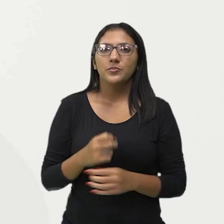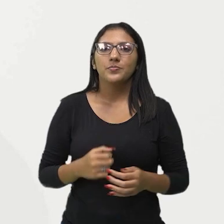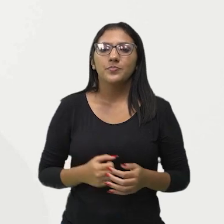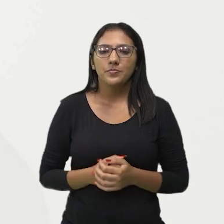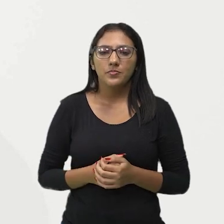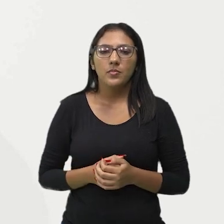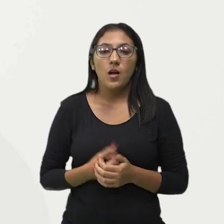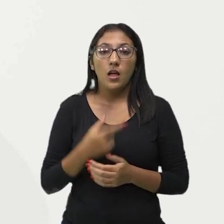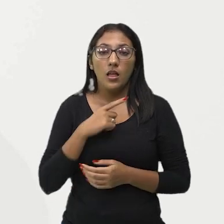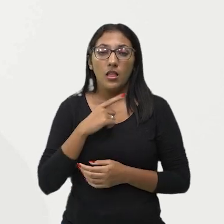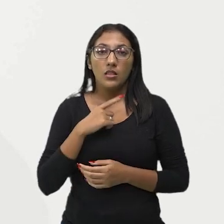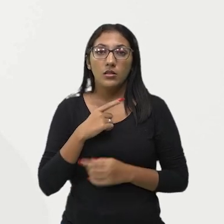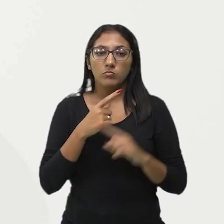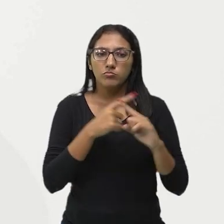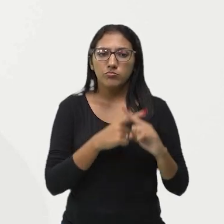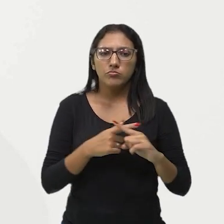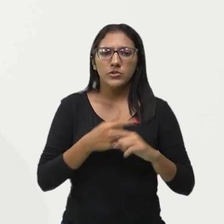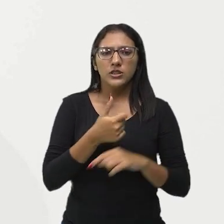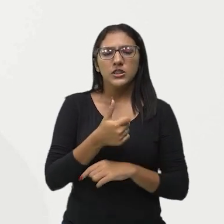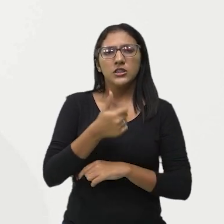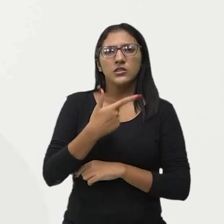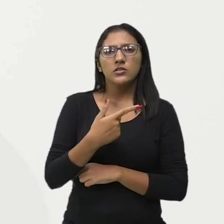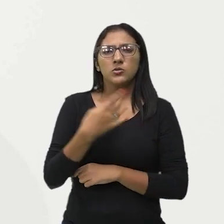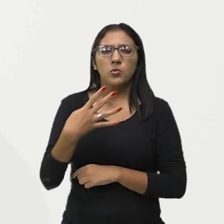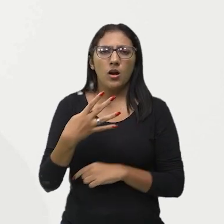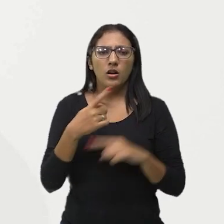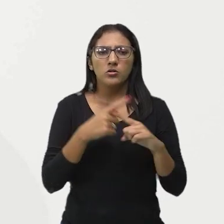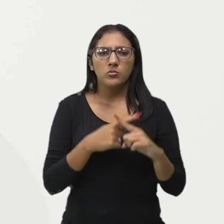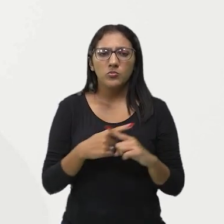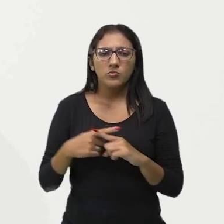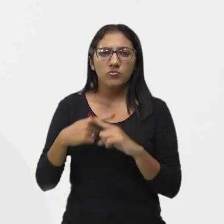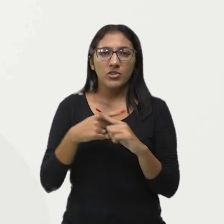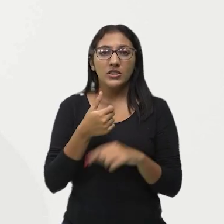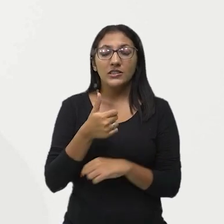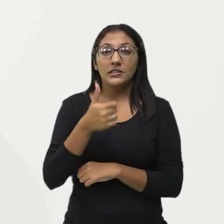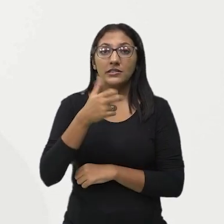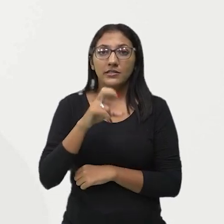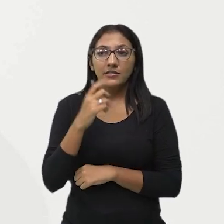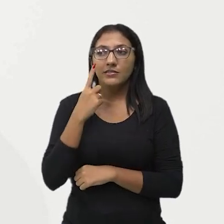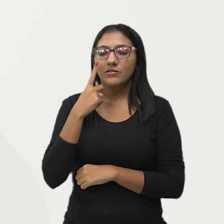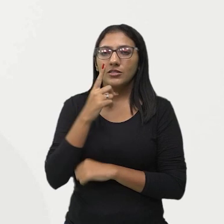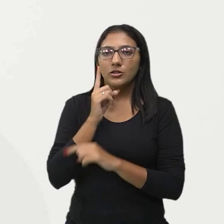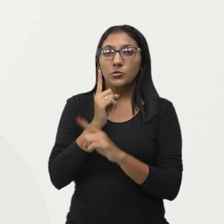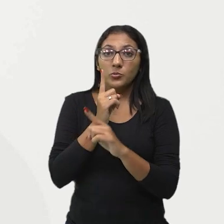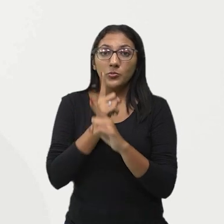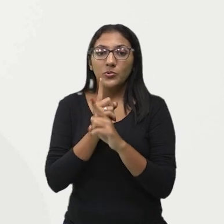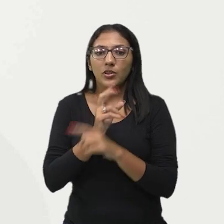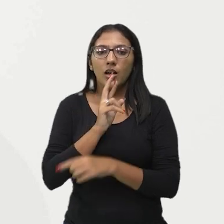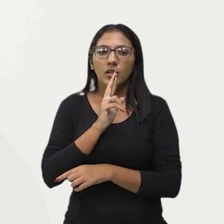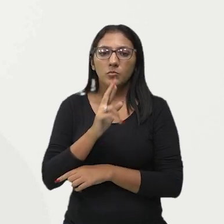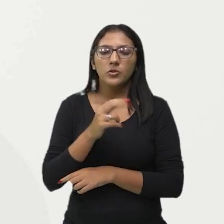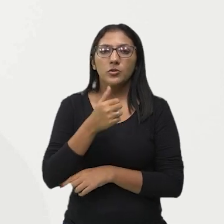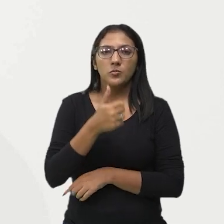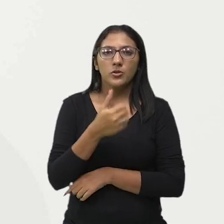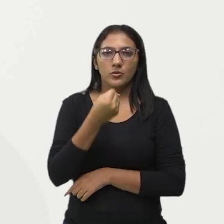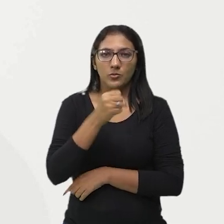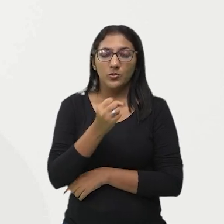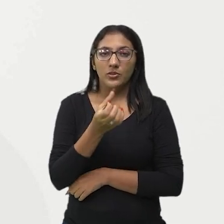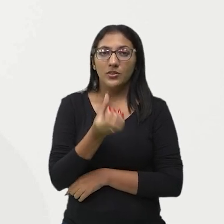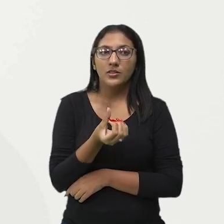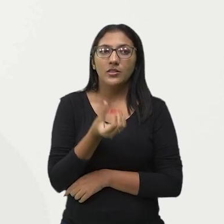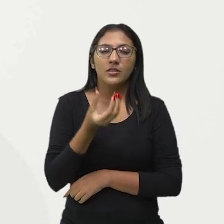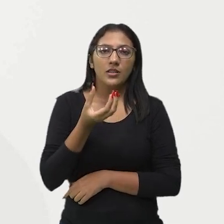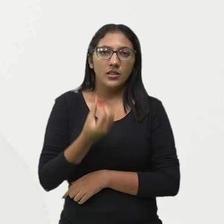faz essa multiplicação, 124 vezes 15, nós vamos obter